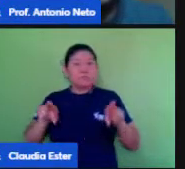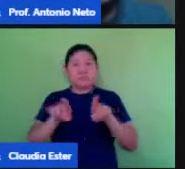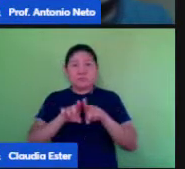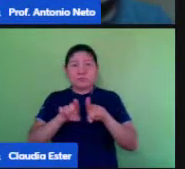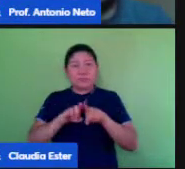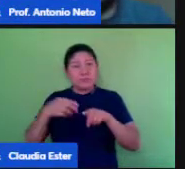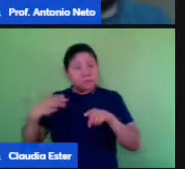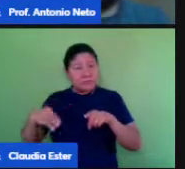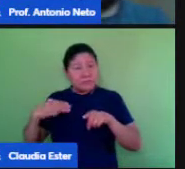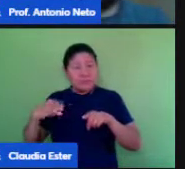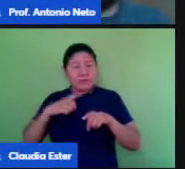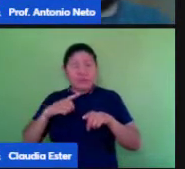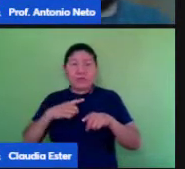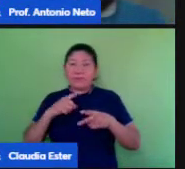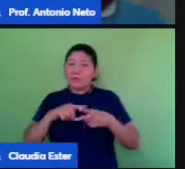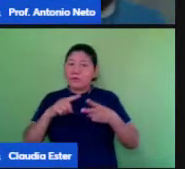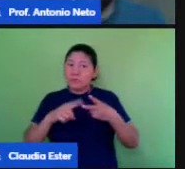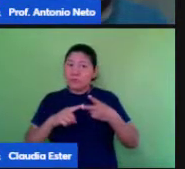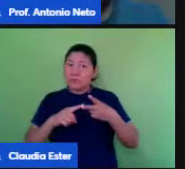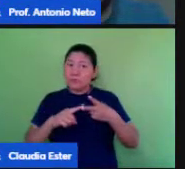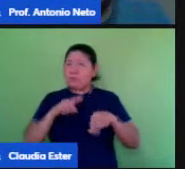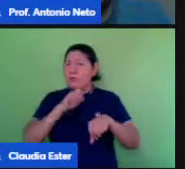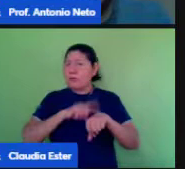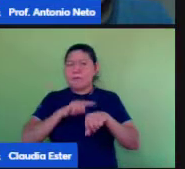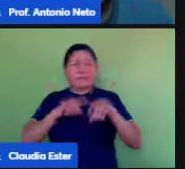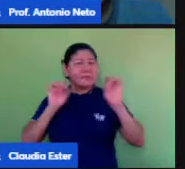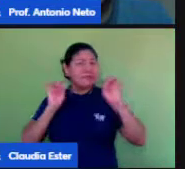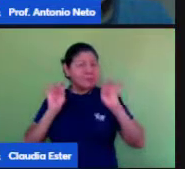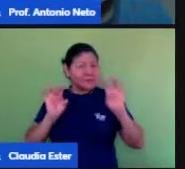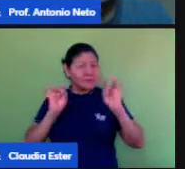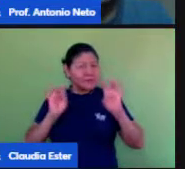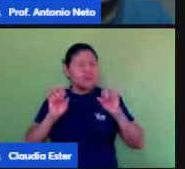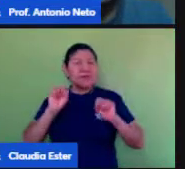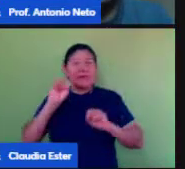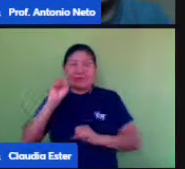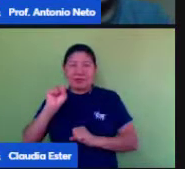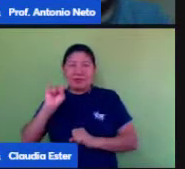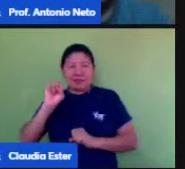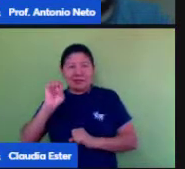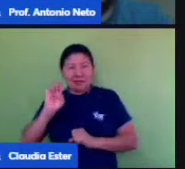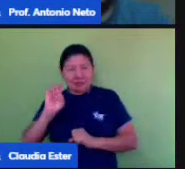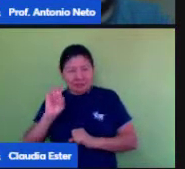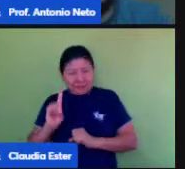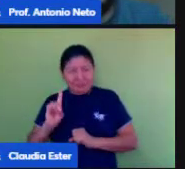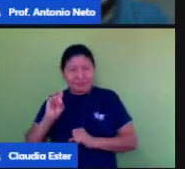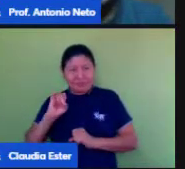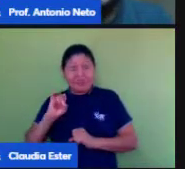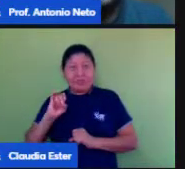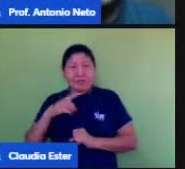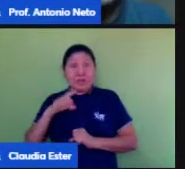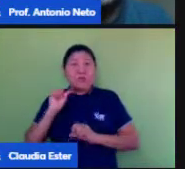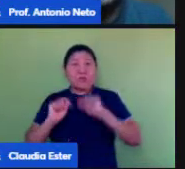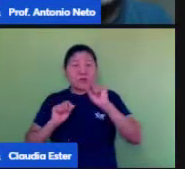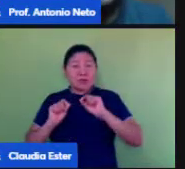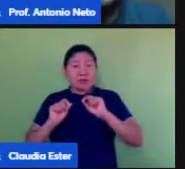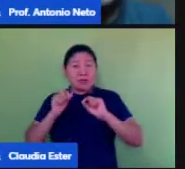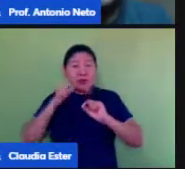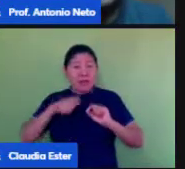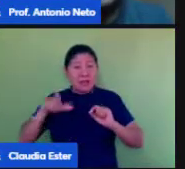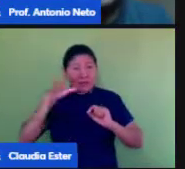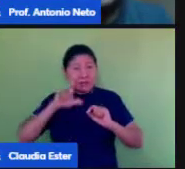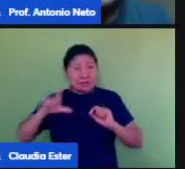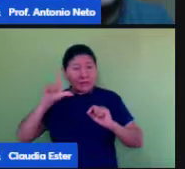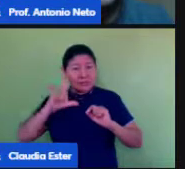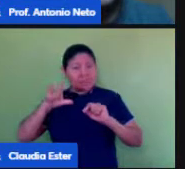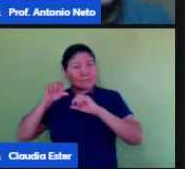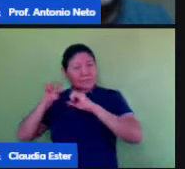ponto motivador da SDI uma literatura infantil. E quem vai